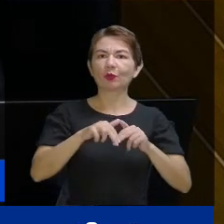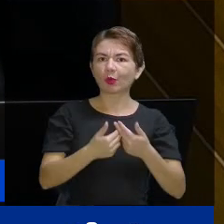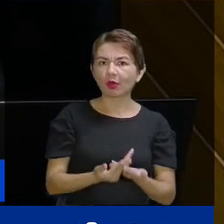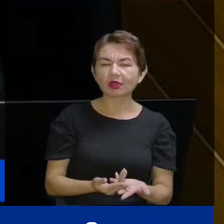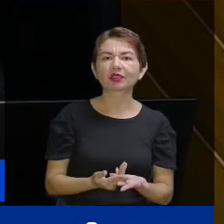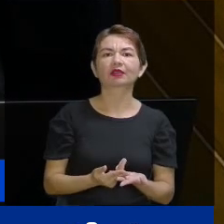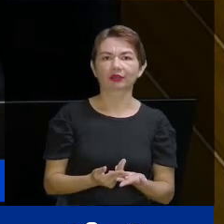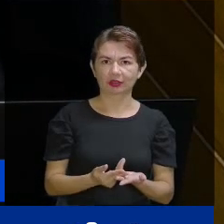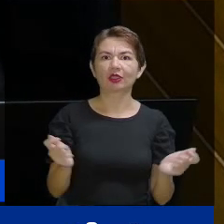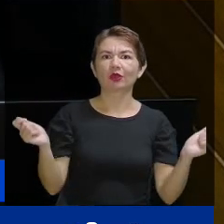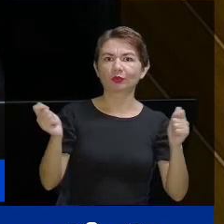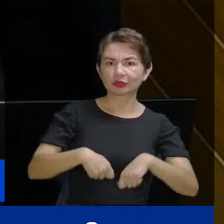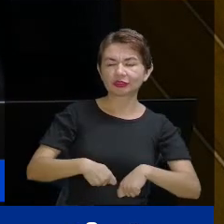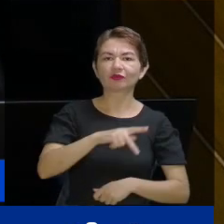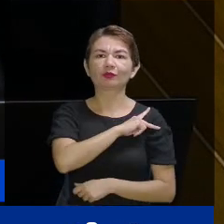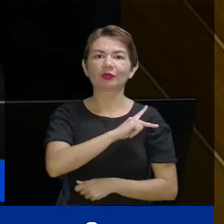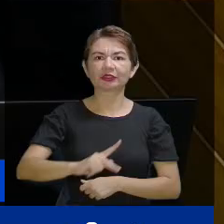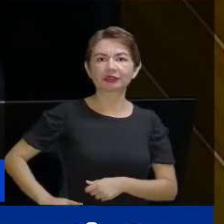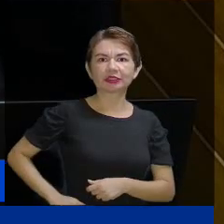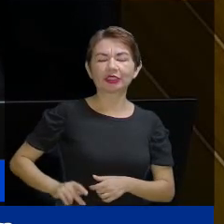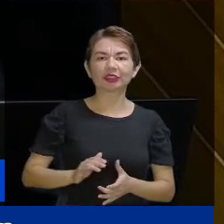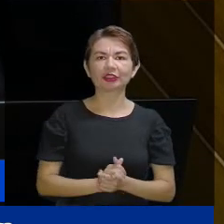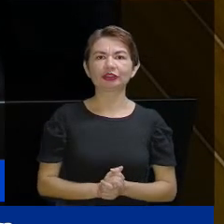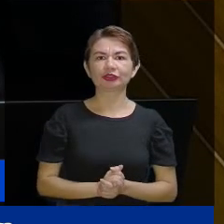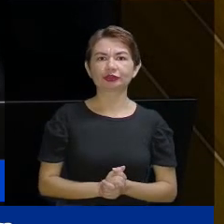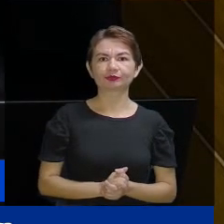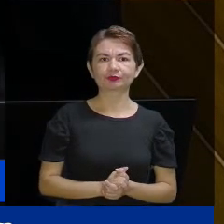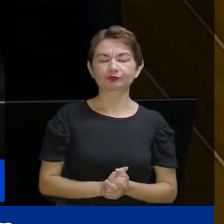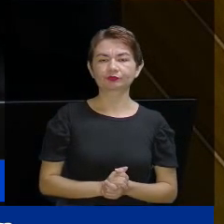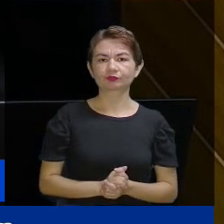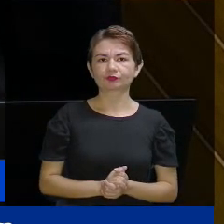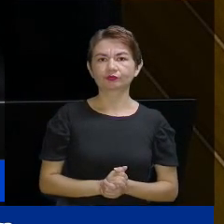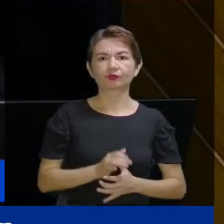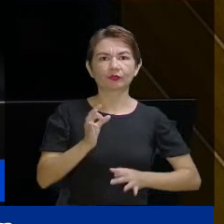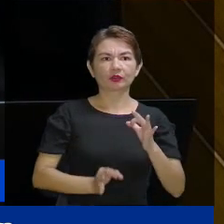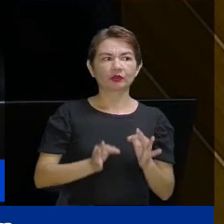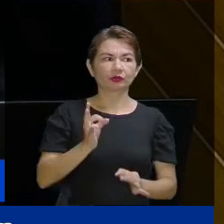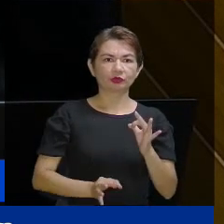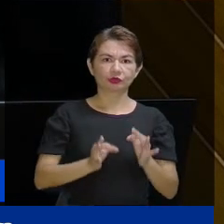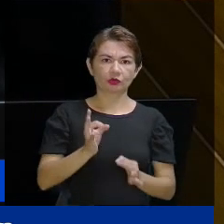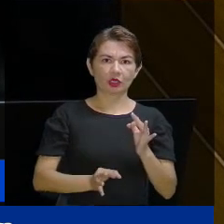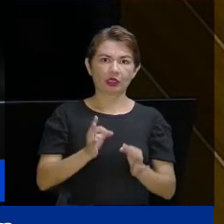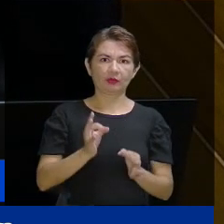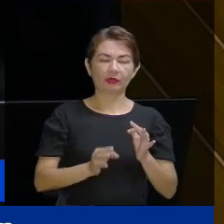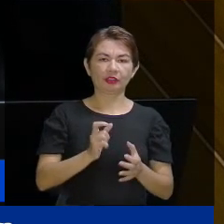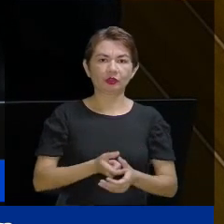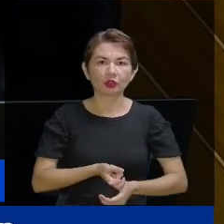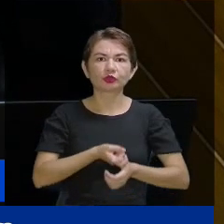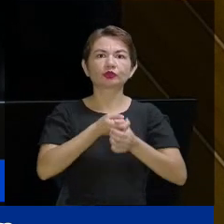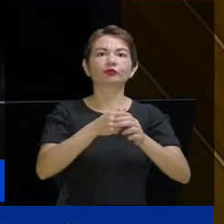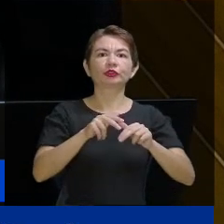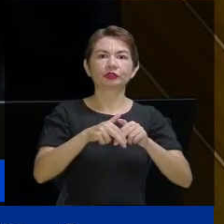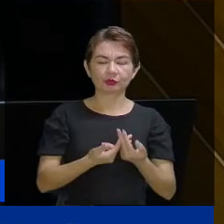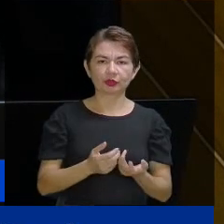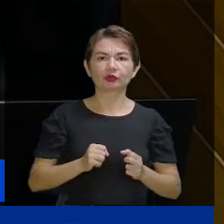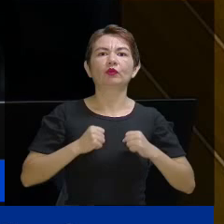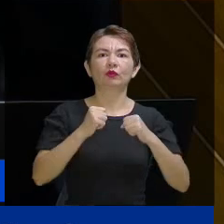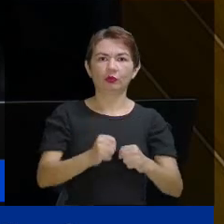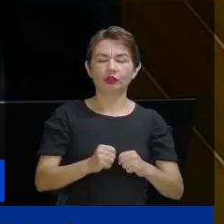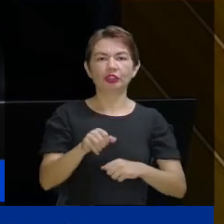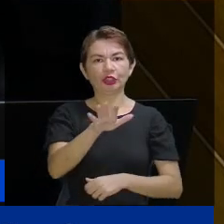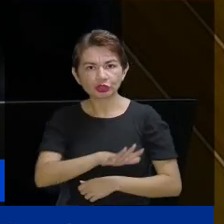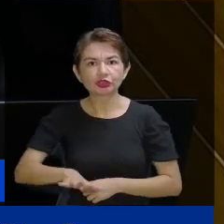ser possível o presidente avocar a competência para o julgamento do efeito suspensivo em razão do poder